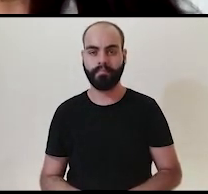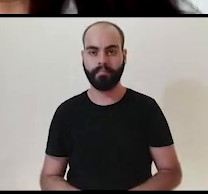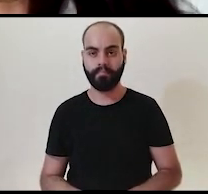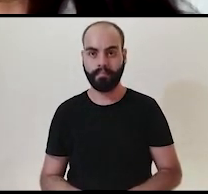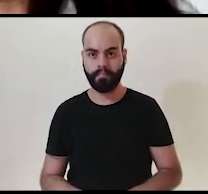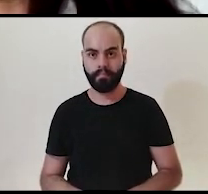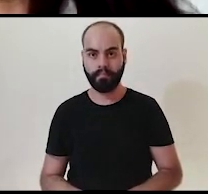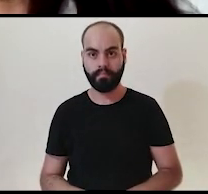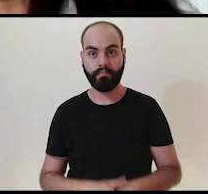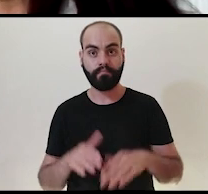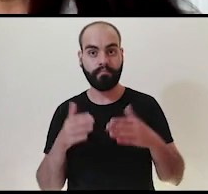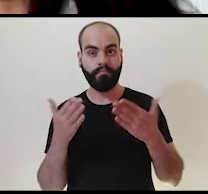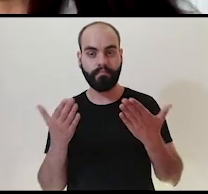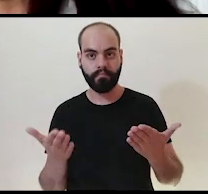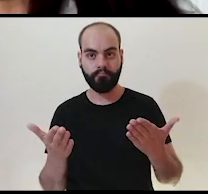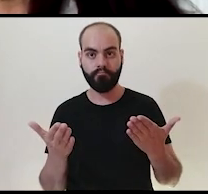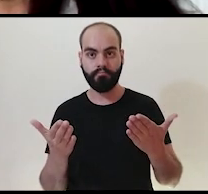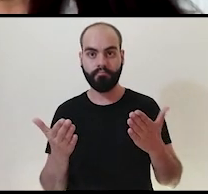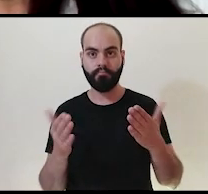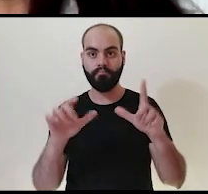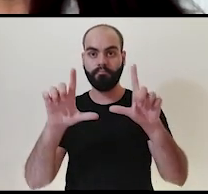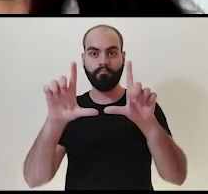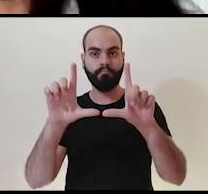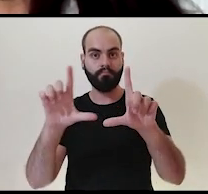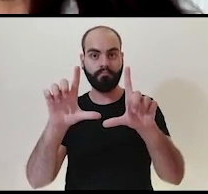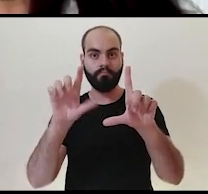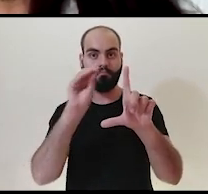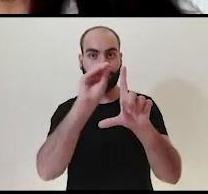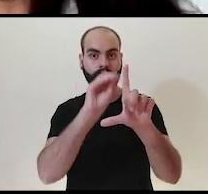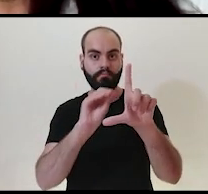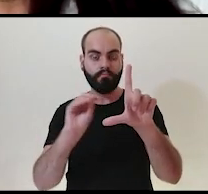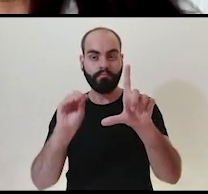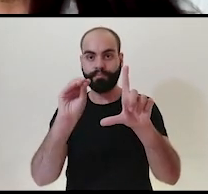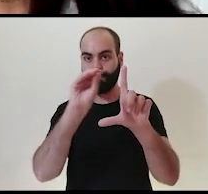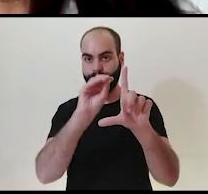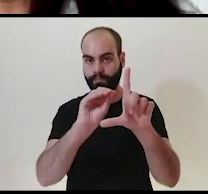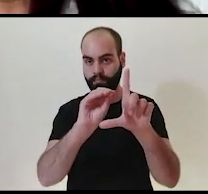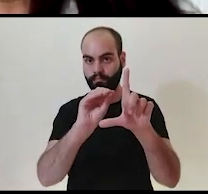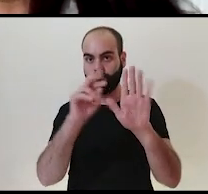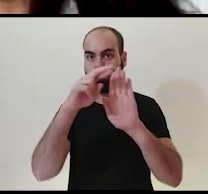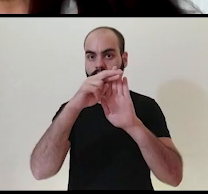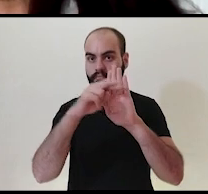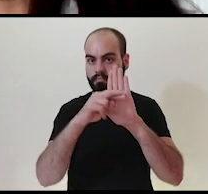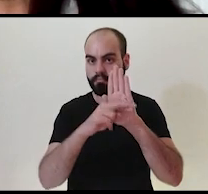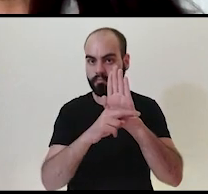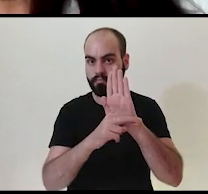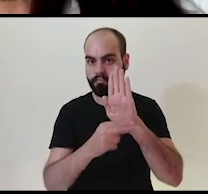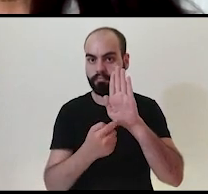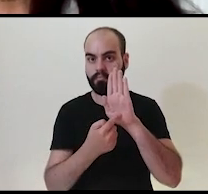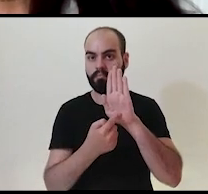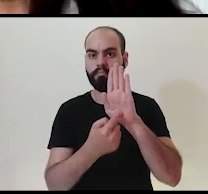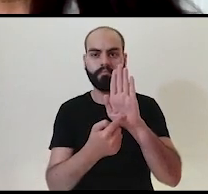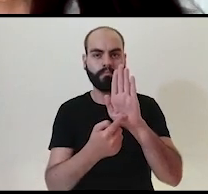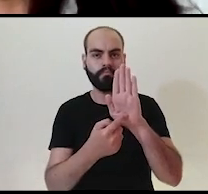Aí, bom, a parte da composição da imagem. Eu coloquei aqui uma regra que ela